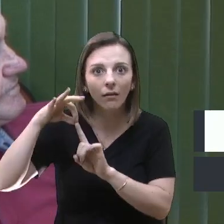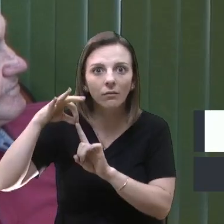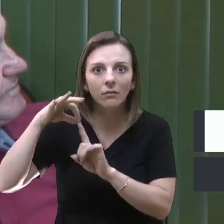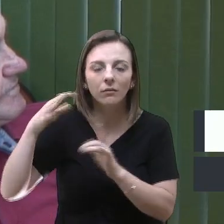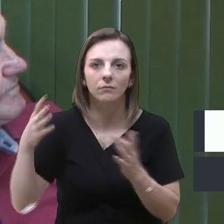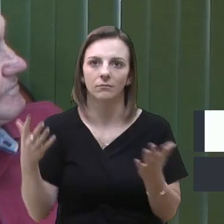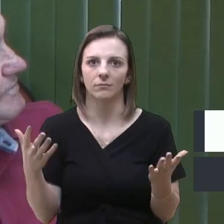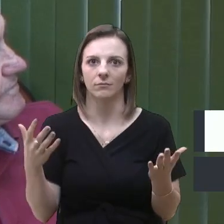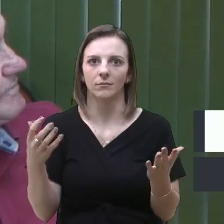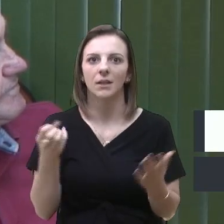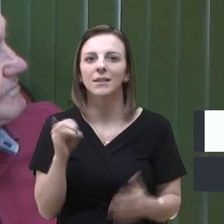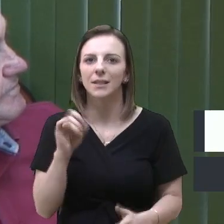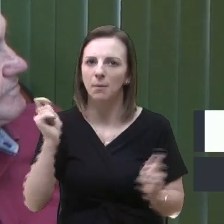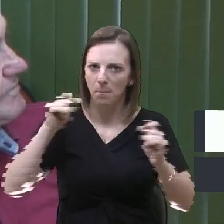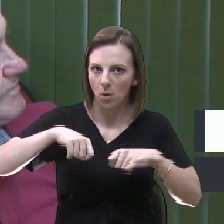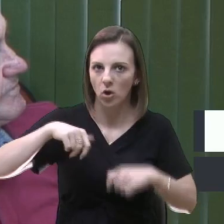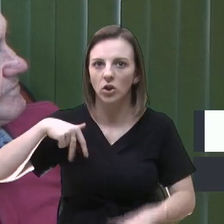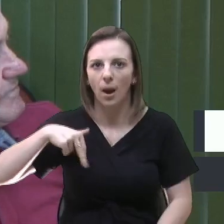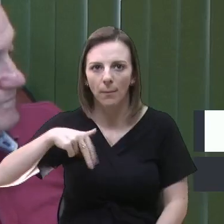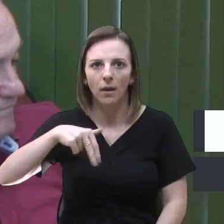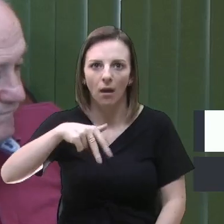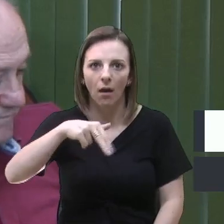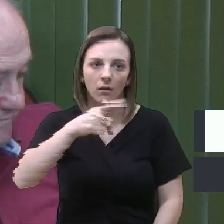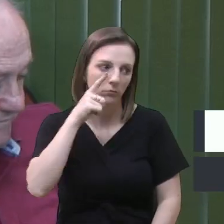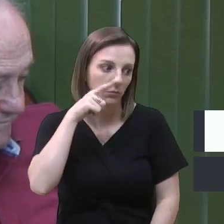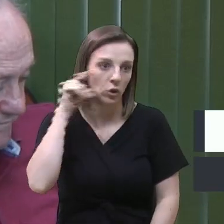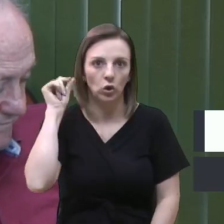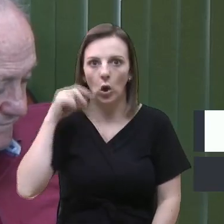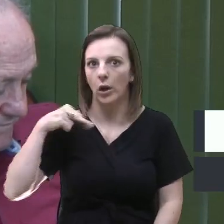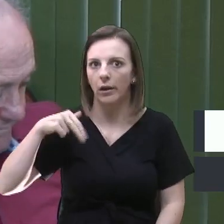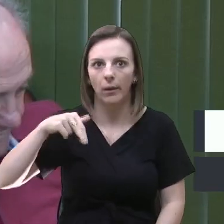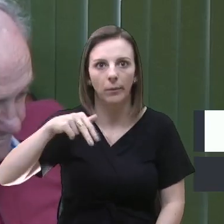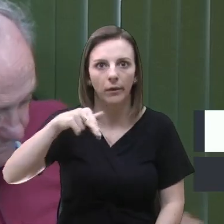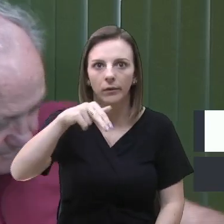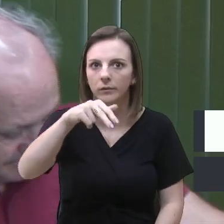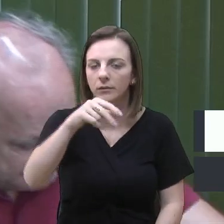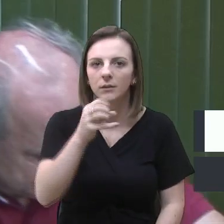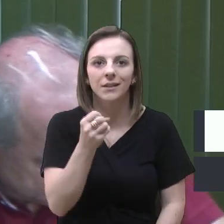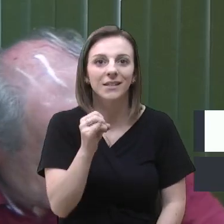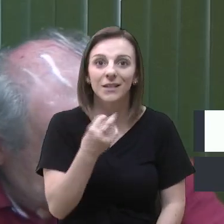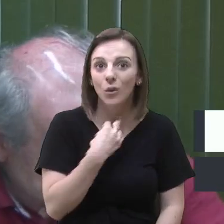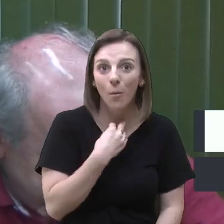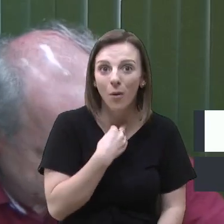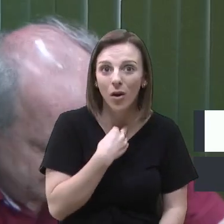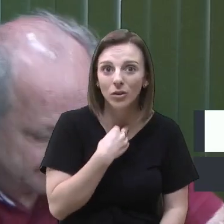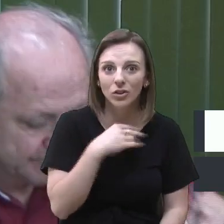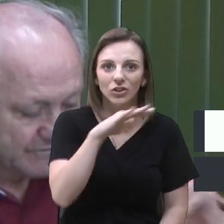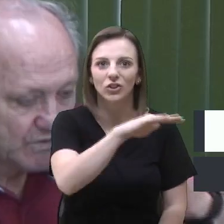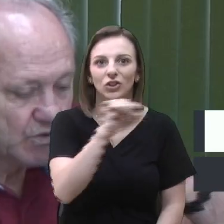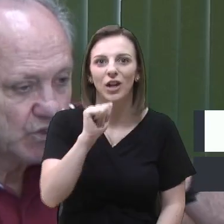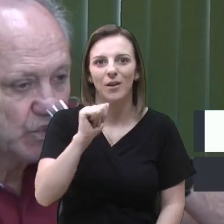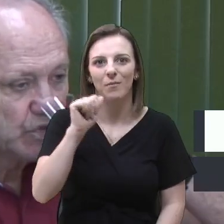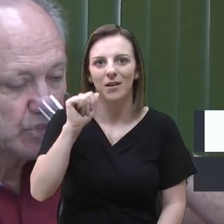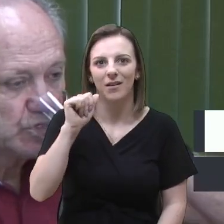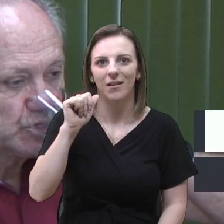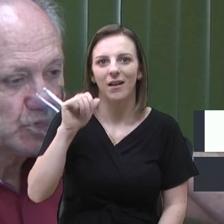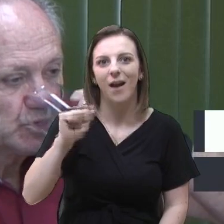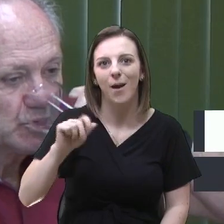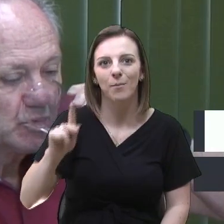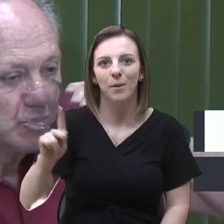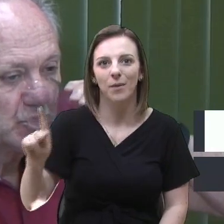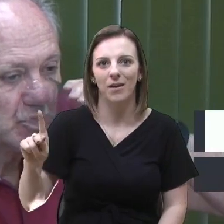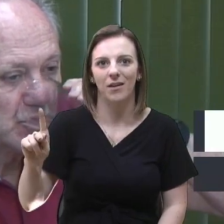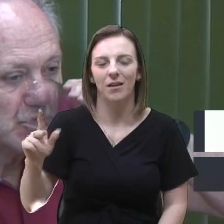pode caminhar, vai caminhando. Quem não pode, vai chamar o aplicativo. Porque é isso que está acontecendo. É isso que